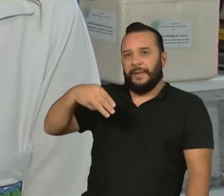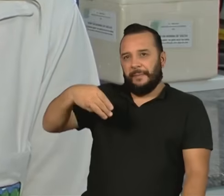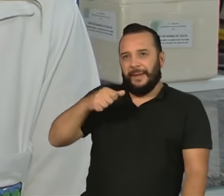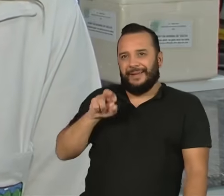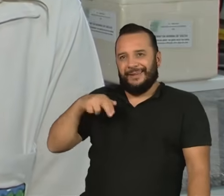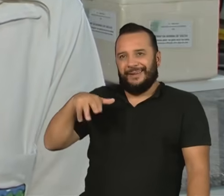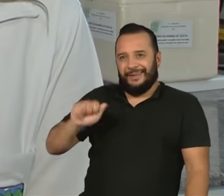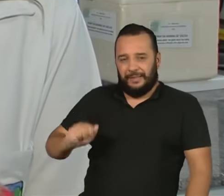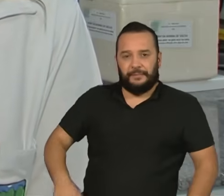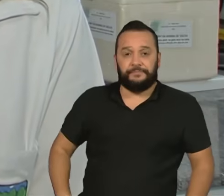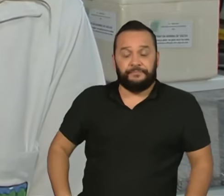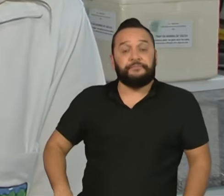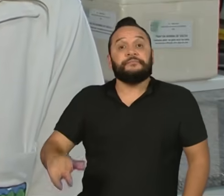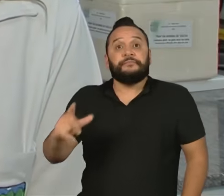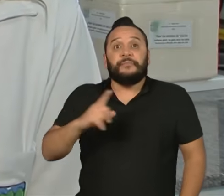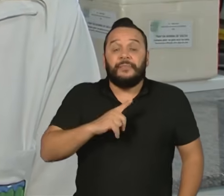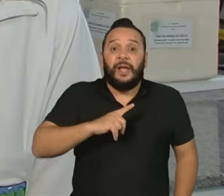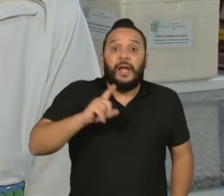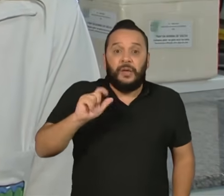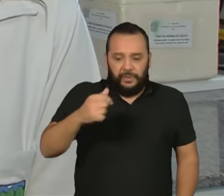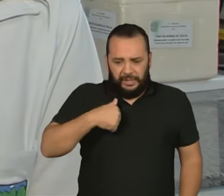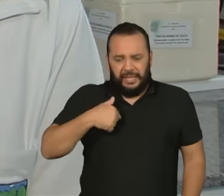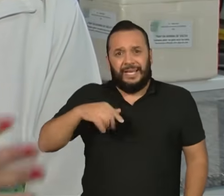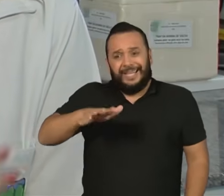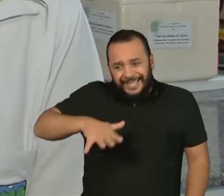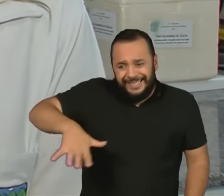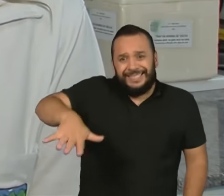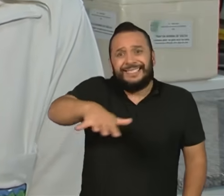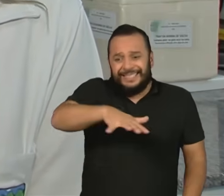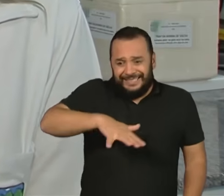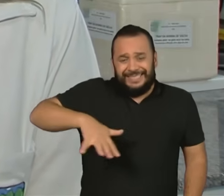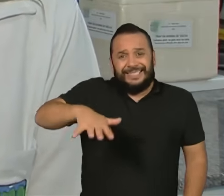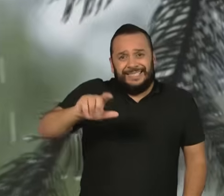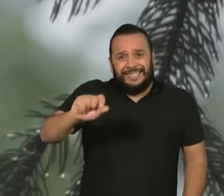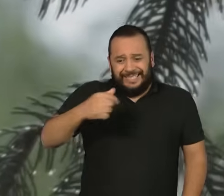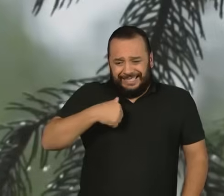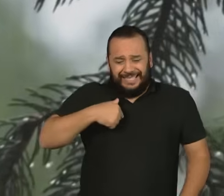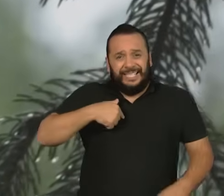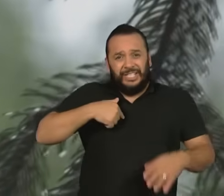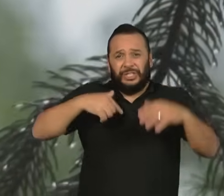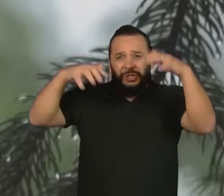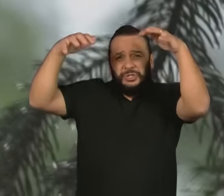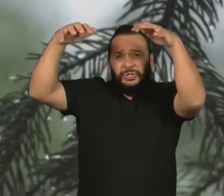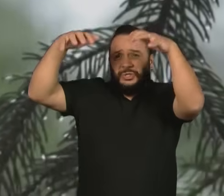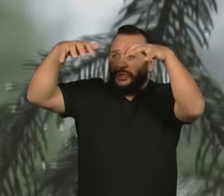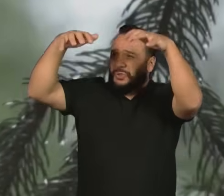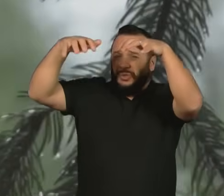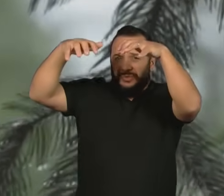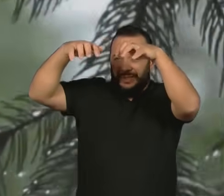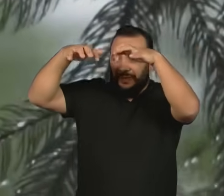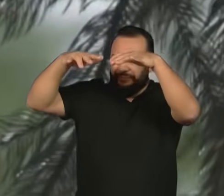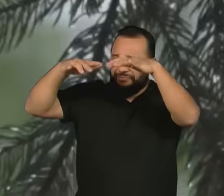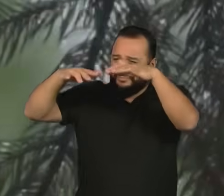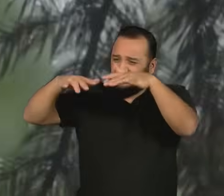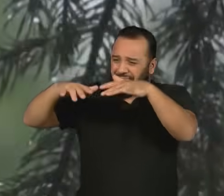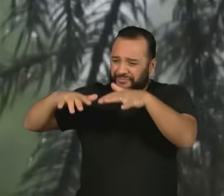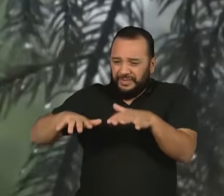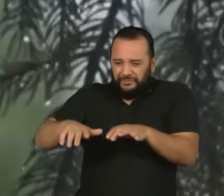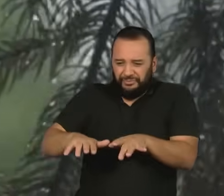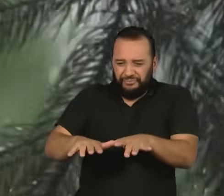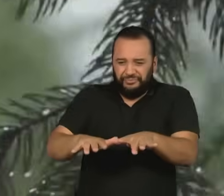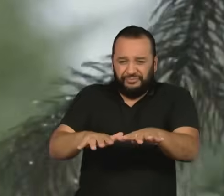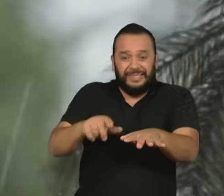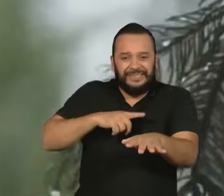chuva lava ali o que está na atmosfera, carregando com ela tudo que tem. Brotas é uma cidade que tem uma